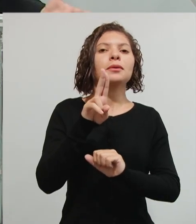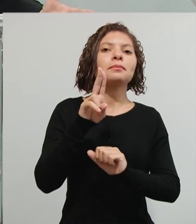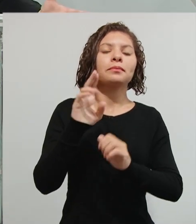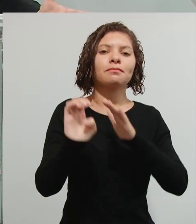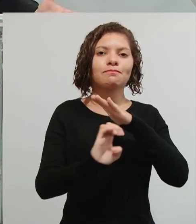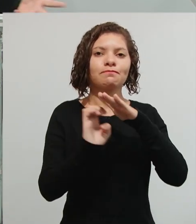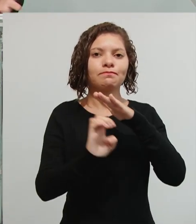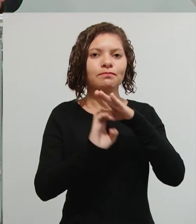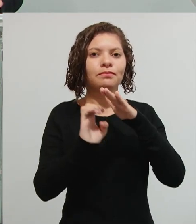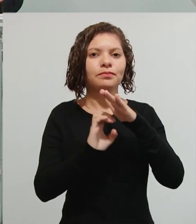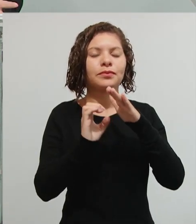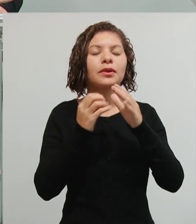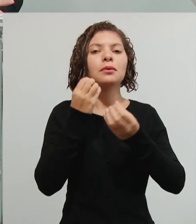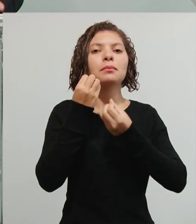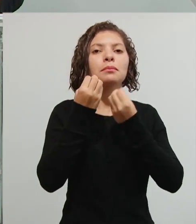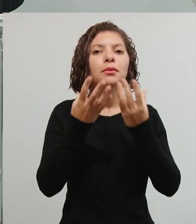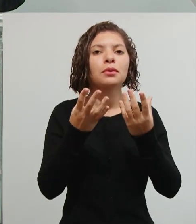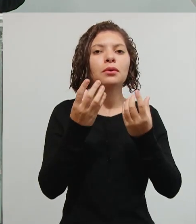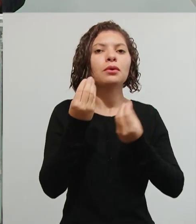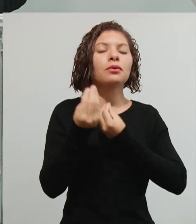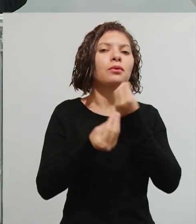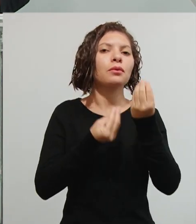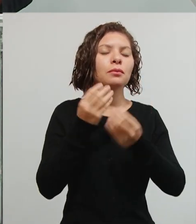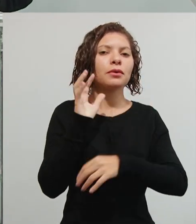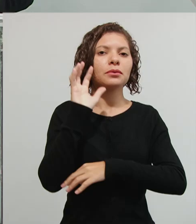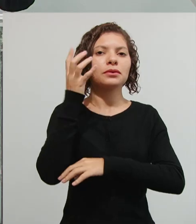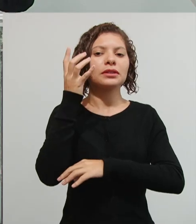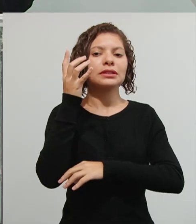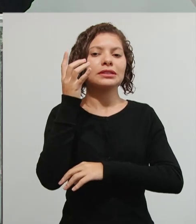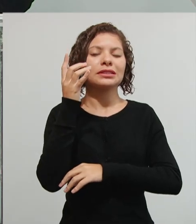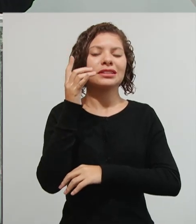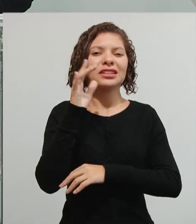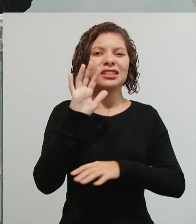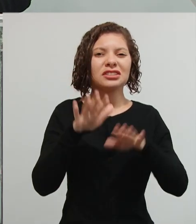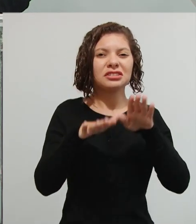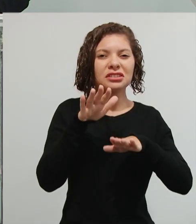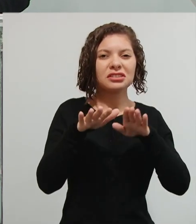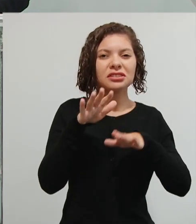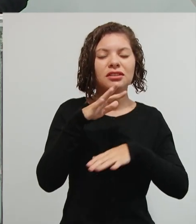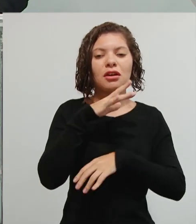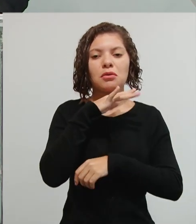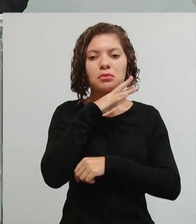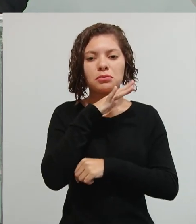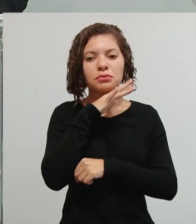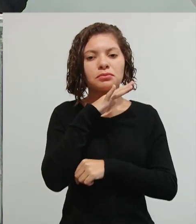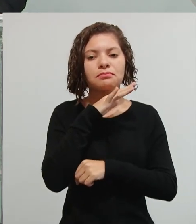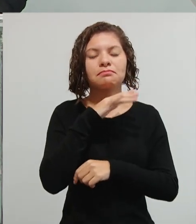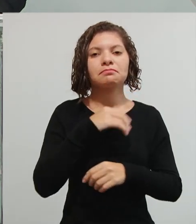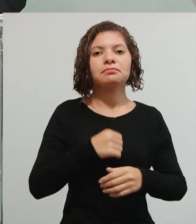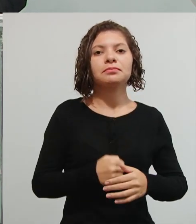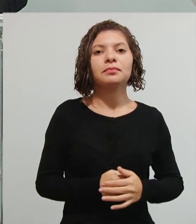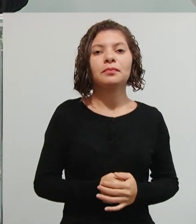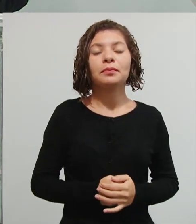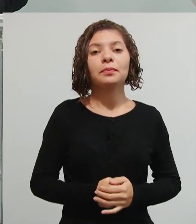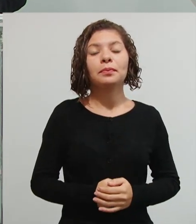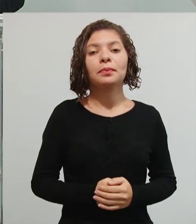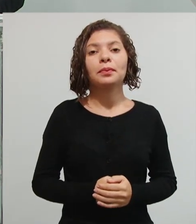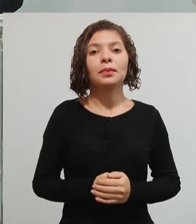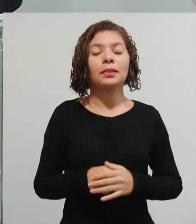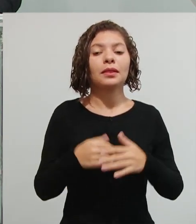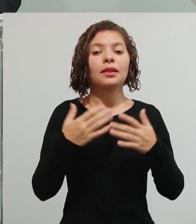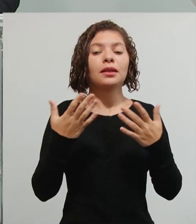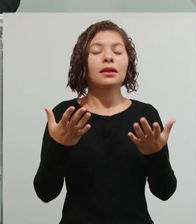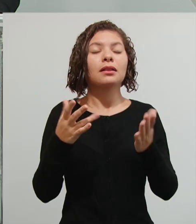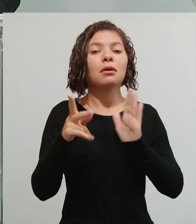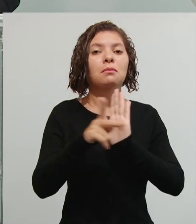grandes empresas, muitas vezes vai causar prejuízos para a distribuição de renda dessa mesma economia. Então esse é um princípio que eu